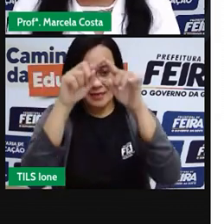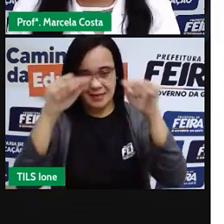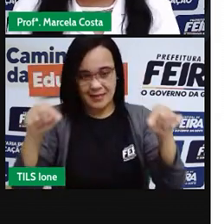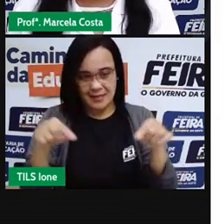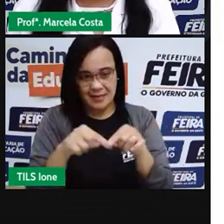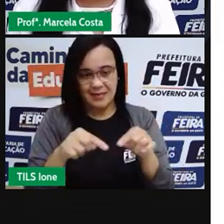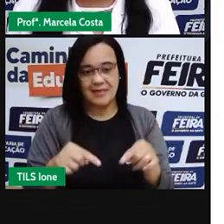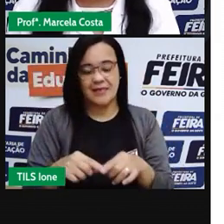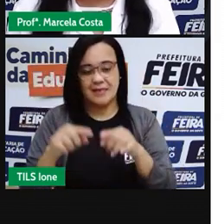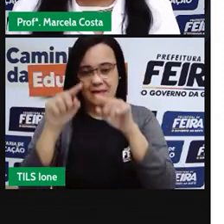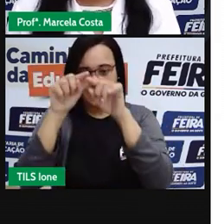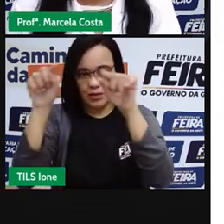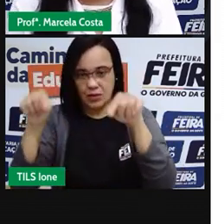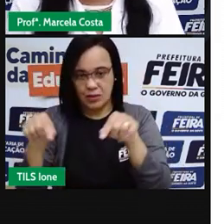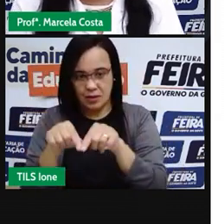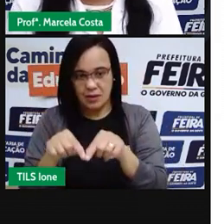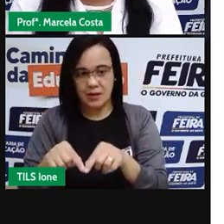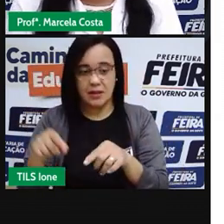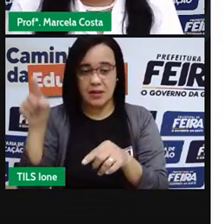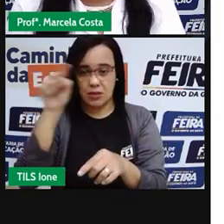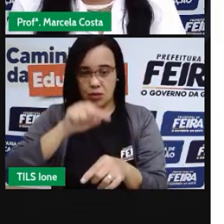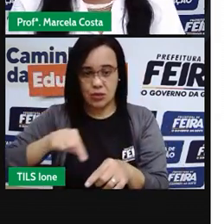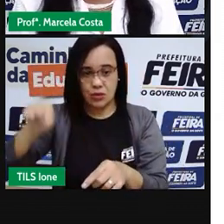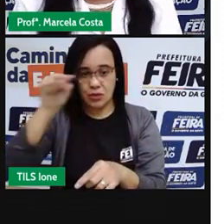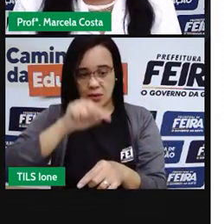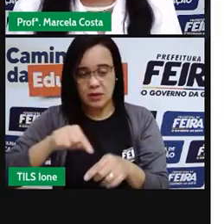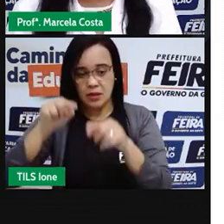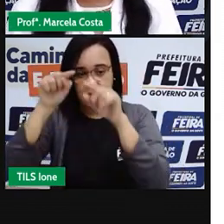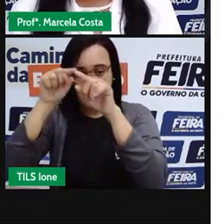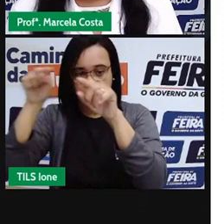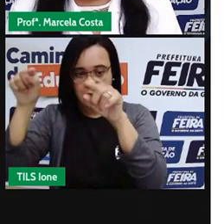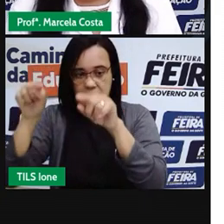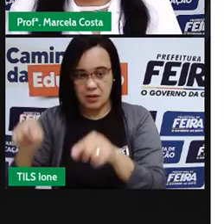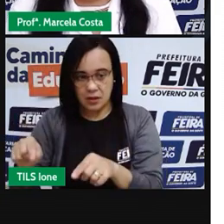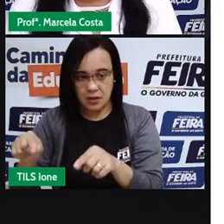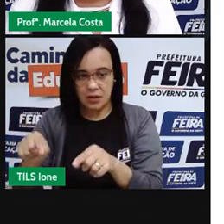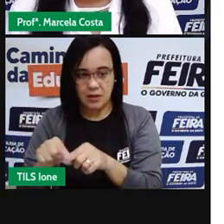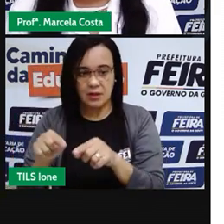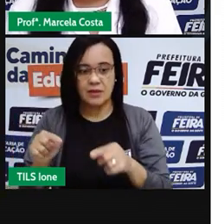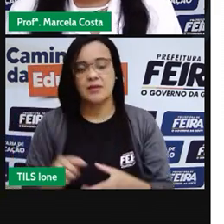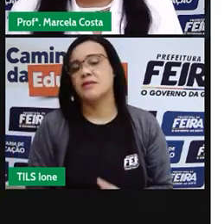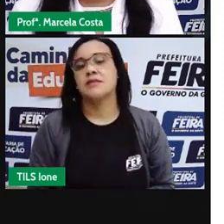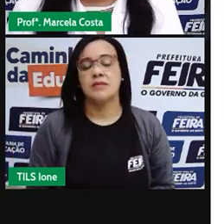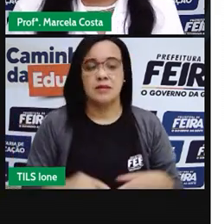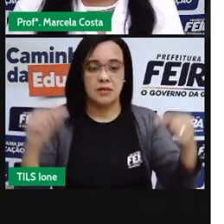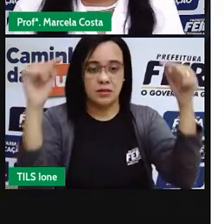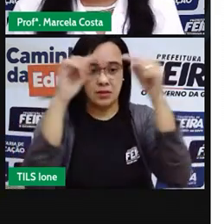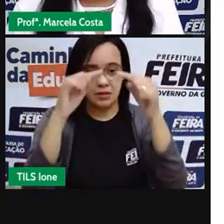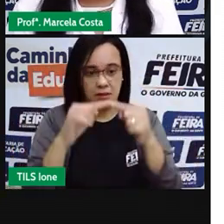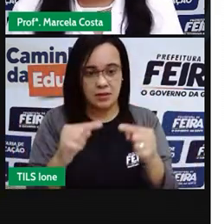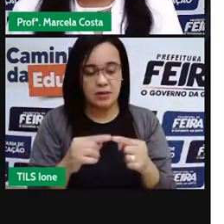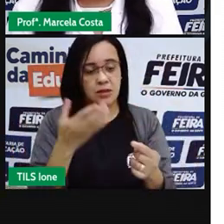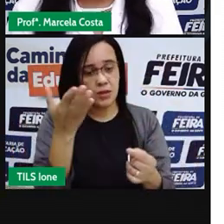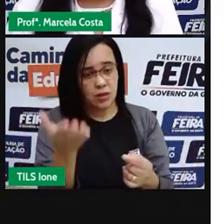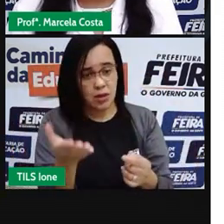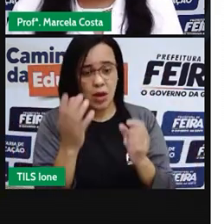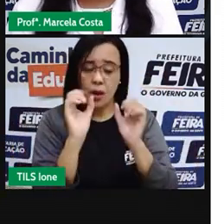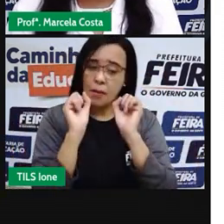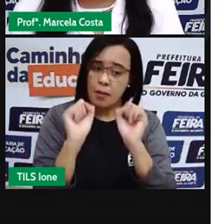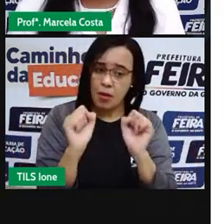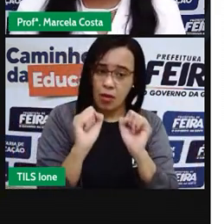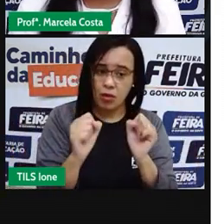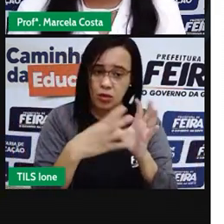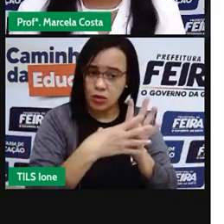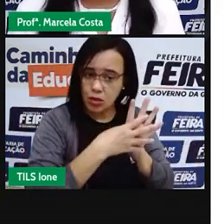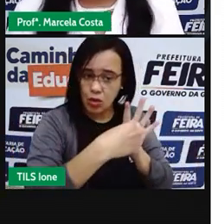certo? E você pode tentar acompanhar esse desenho fazendo aí no seu